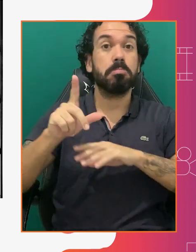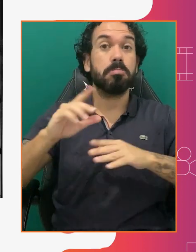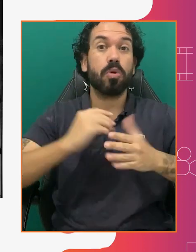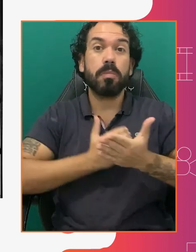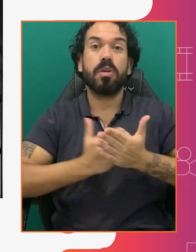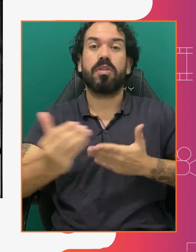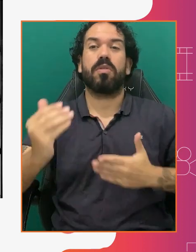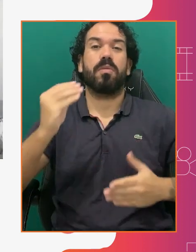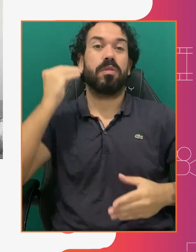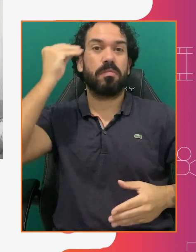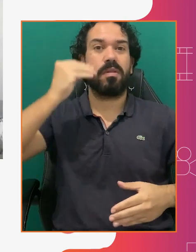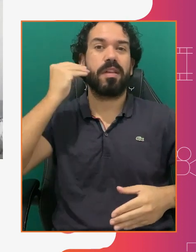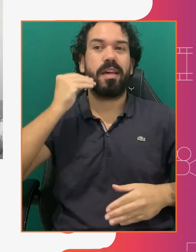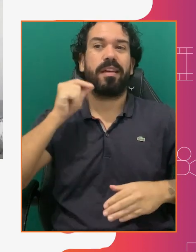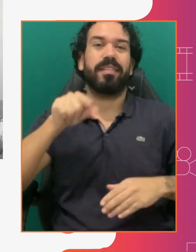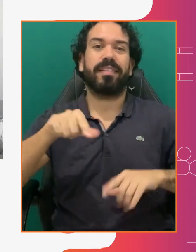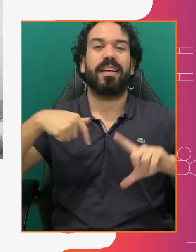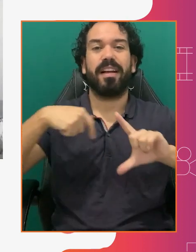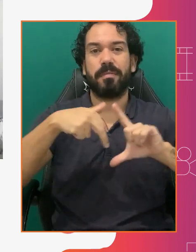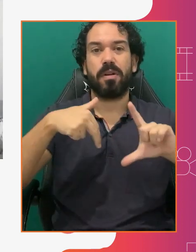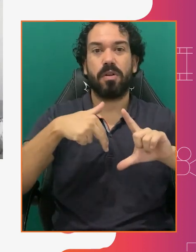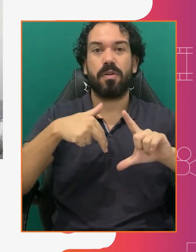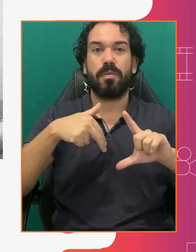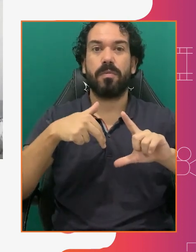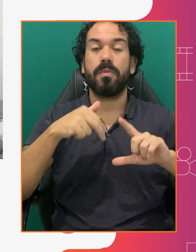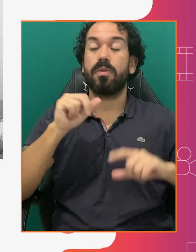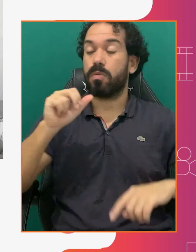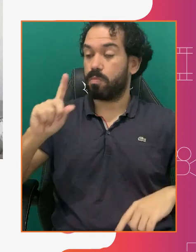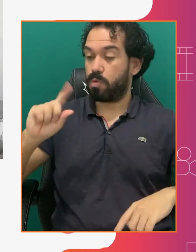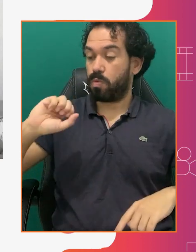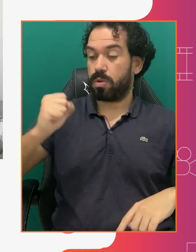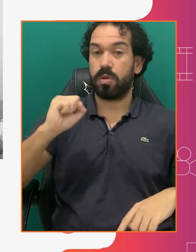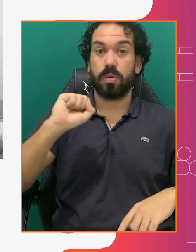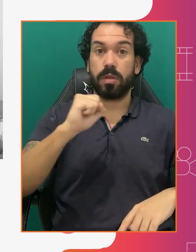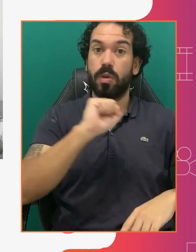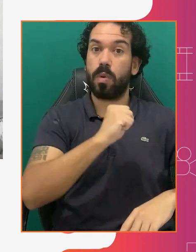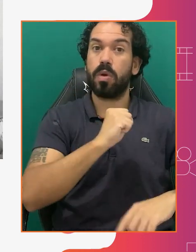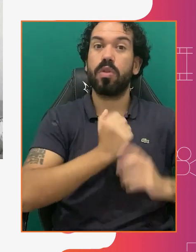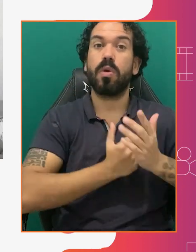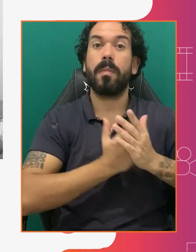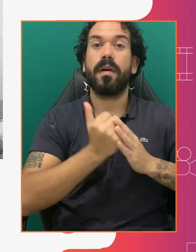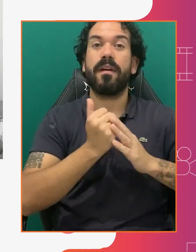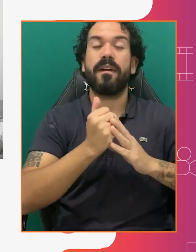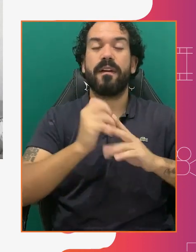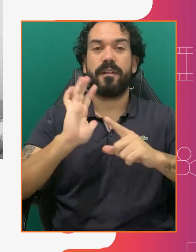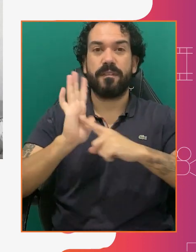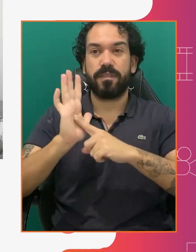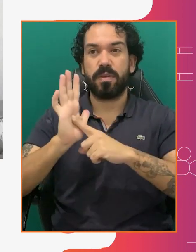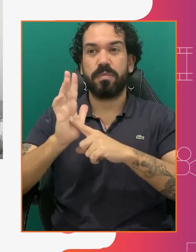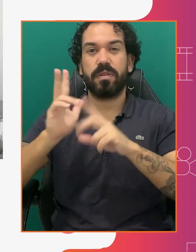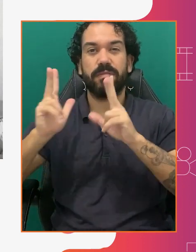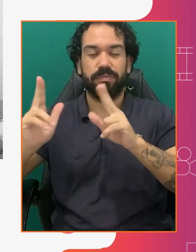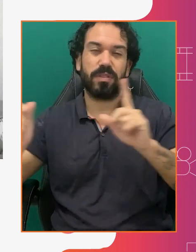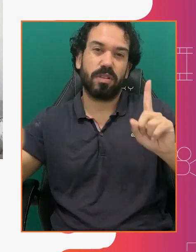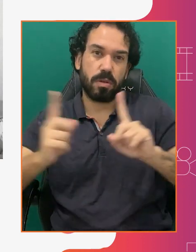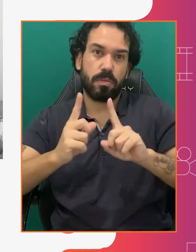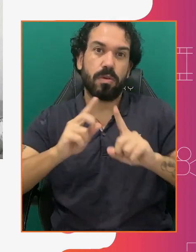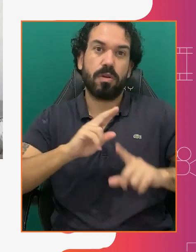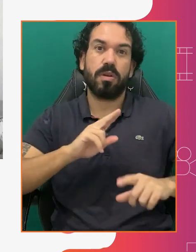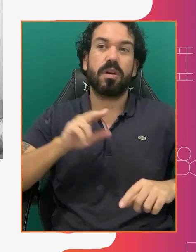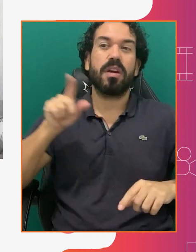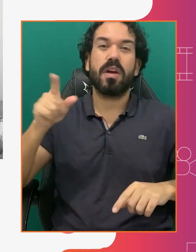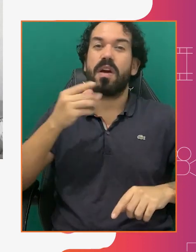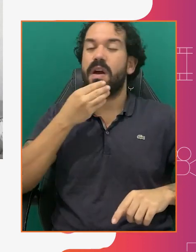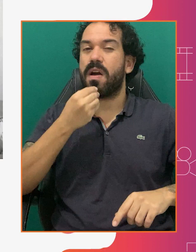experiências em animação. Em 1898, é lançado o curta-metragem The Humpty Dumpty